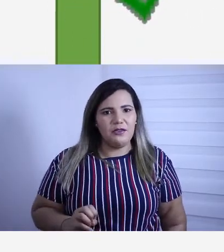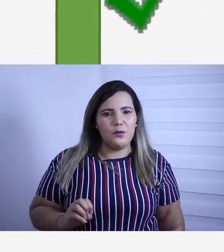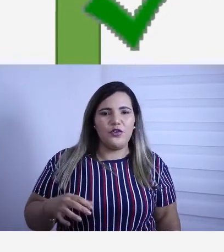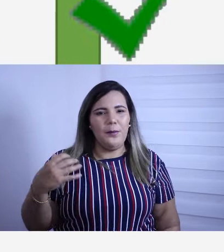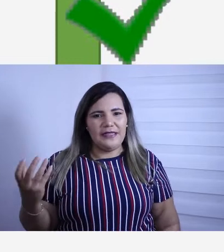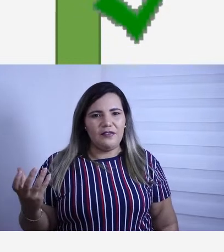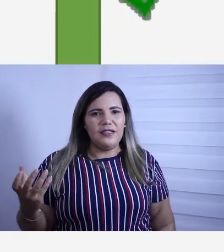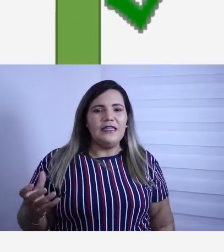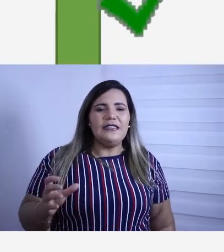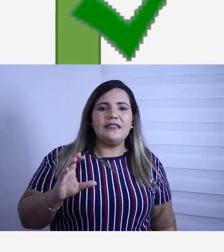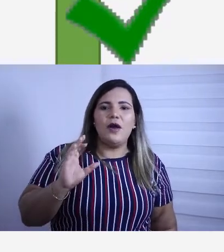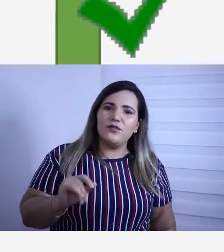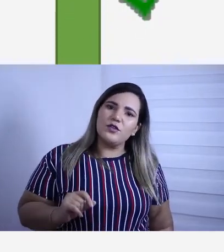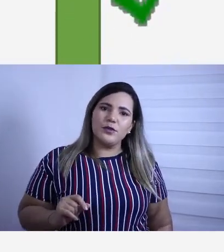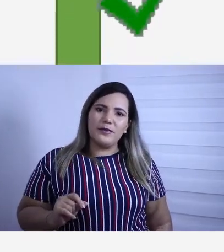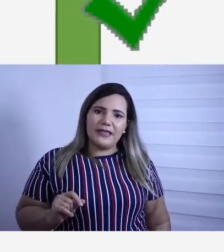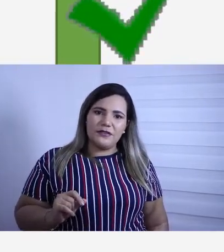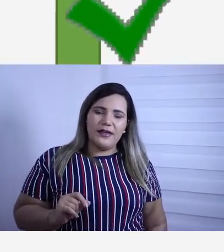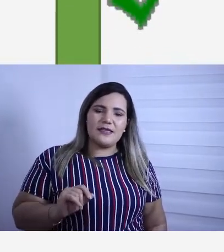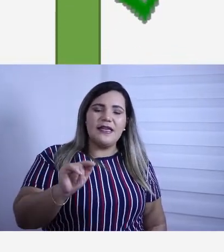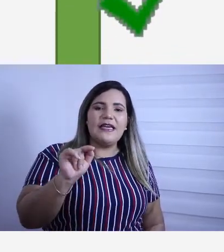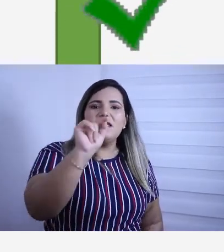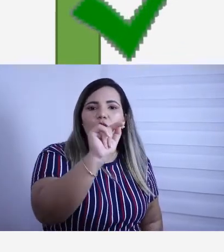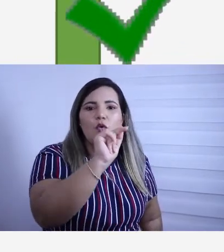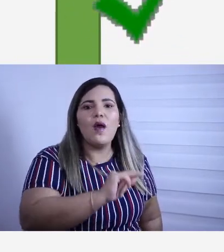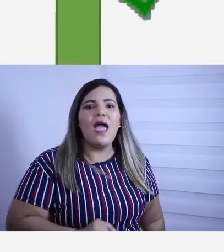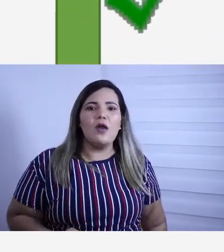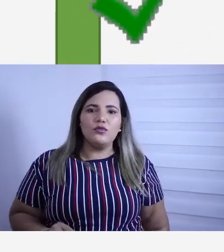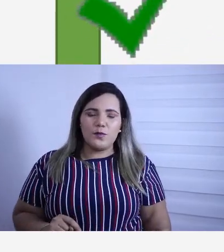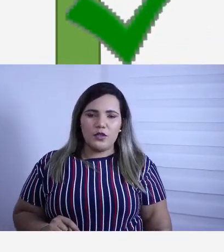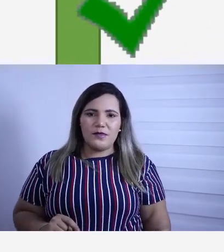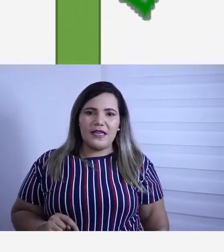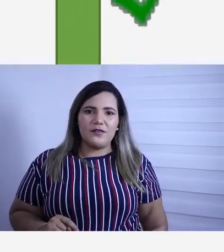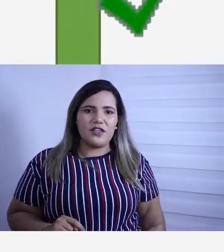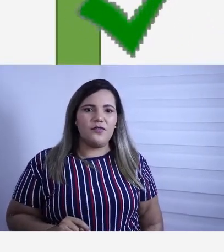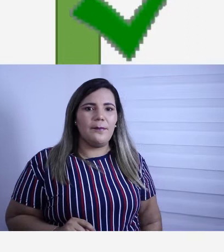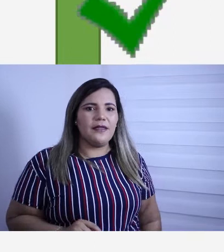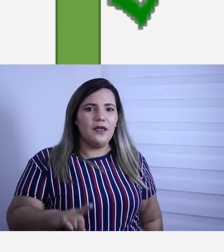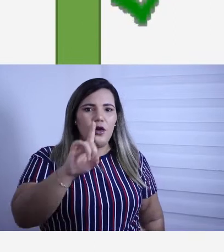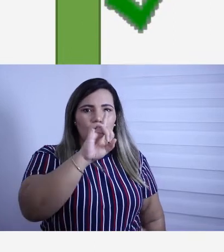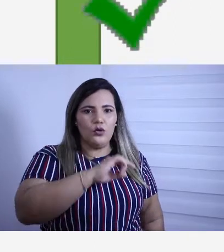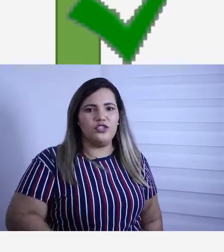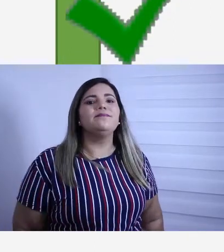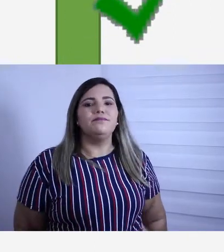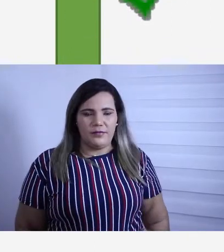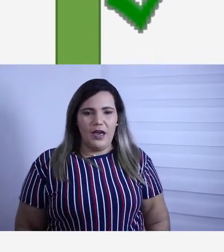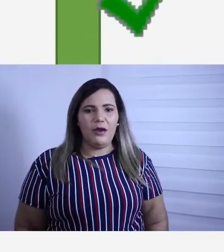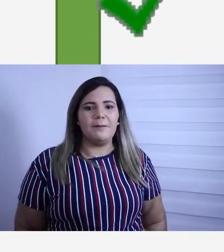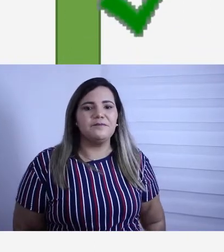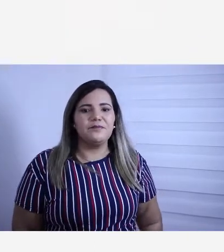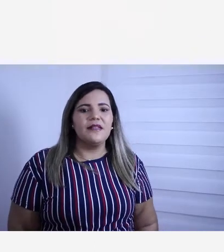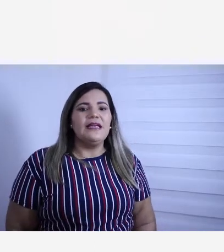inglês perceberam que não ficou bem leve então a função do pronome relativo a essa esse erro é um dos pronomes relativos que ele vai aprender hoje